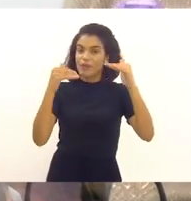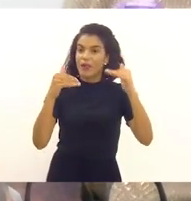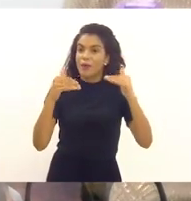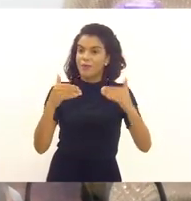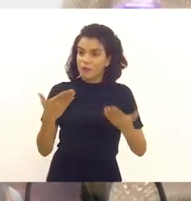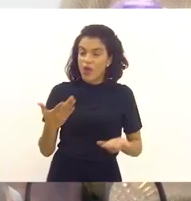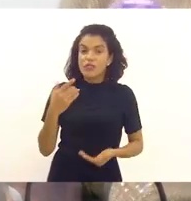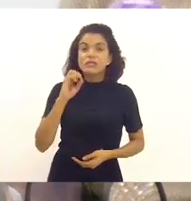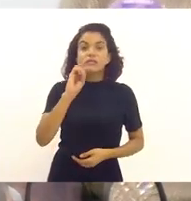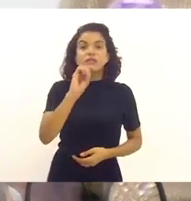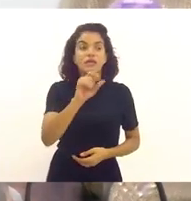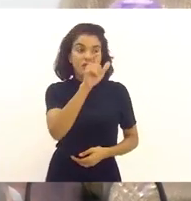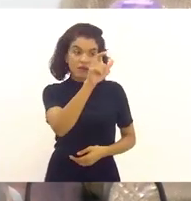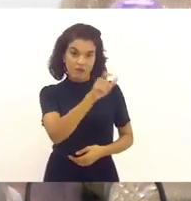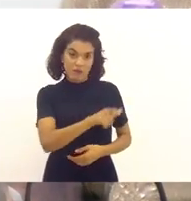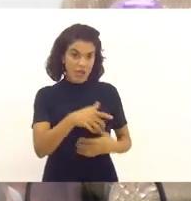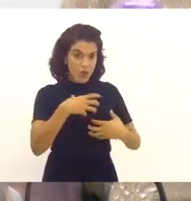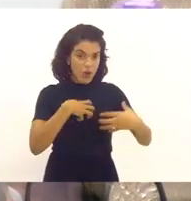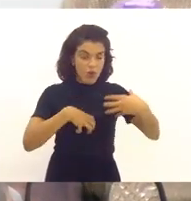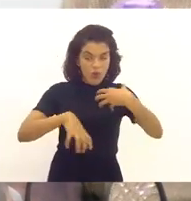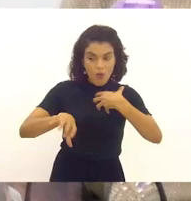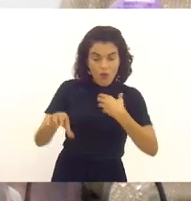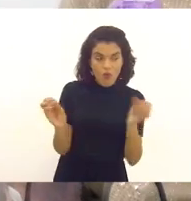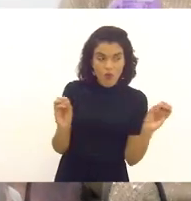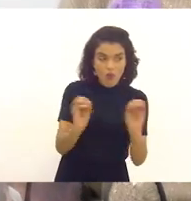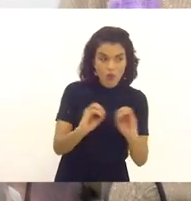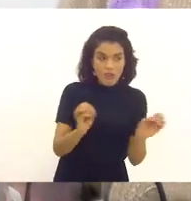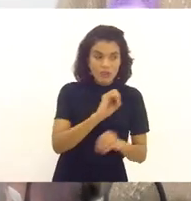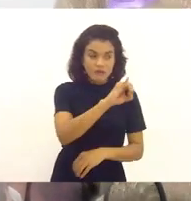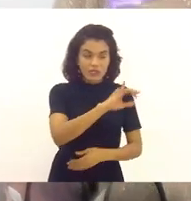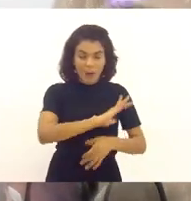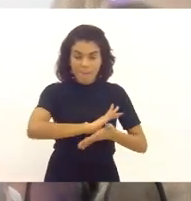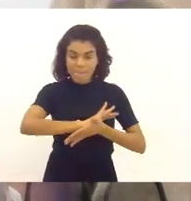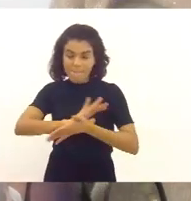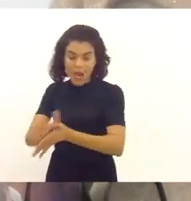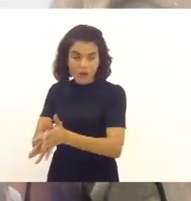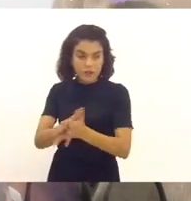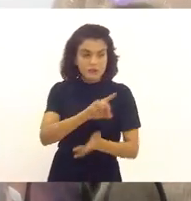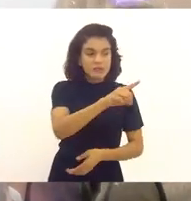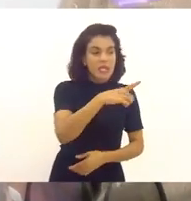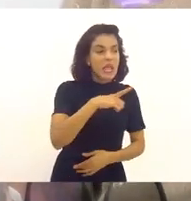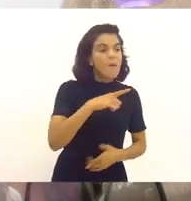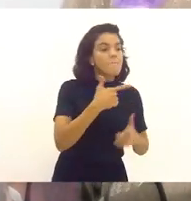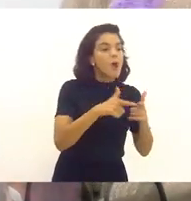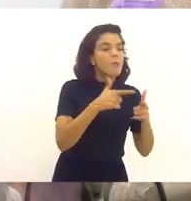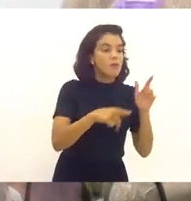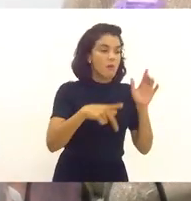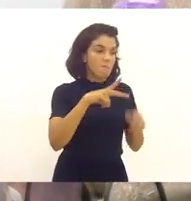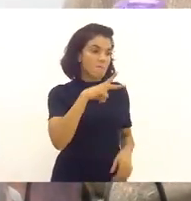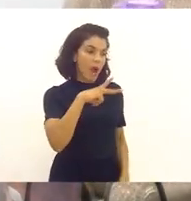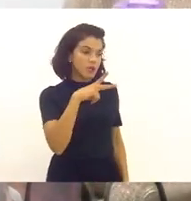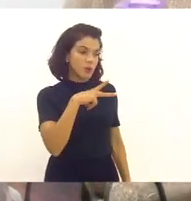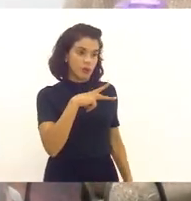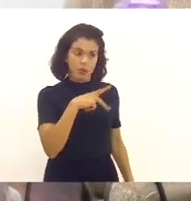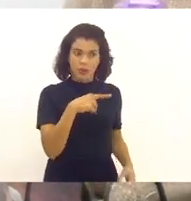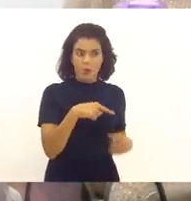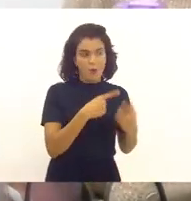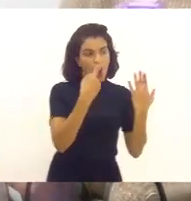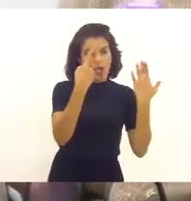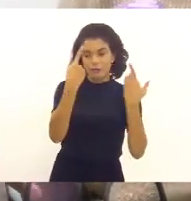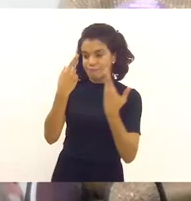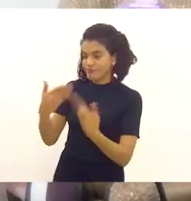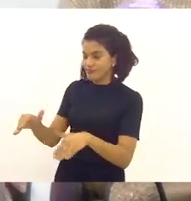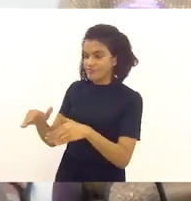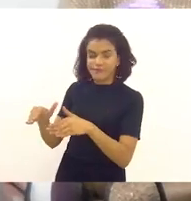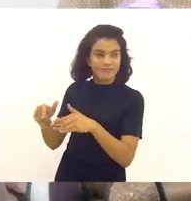isso é o seguinte Olha se você não tá sensibilizado se você tem preconceito se você tem alguma coisa da tua vida particular você não pode levar isso para